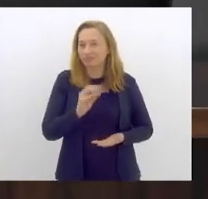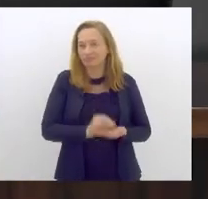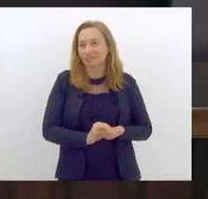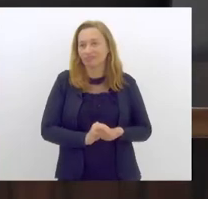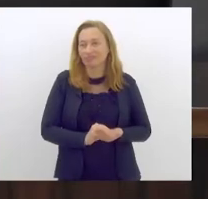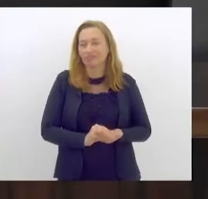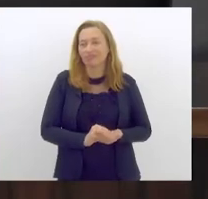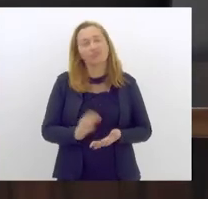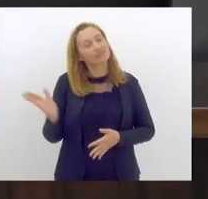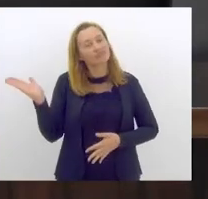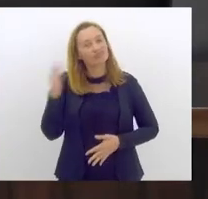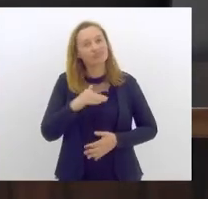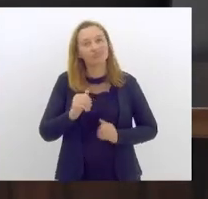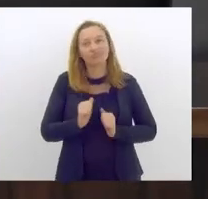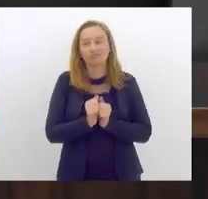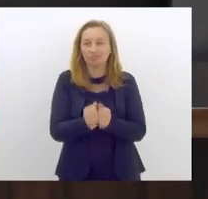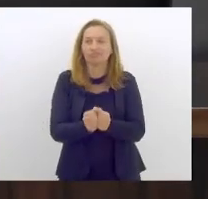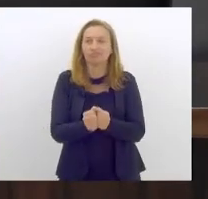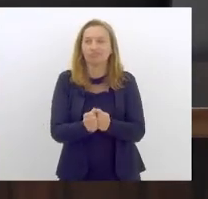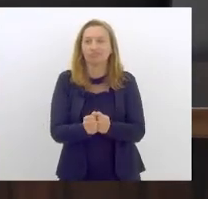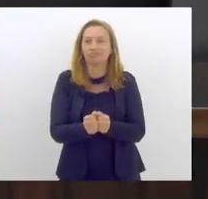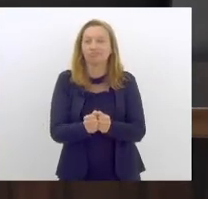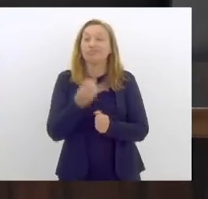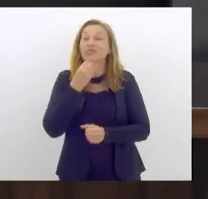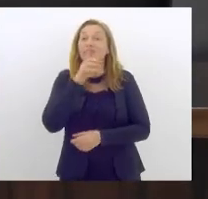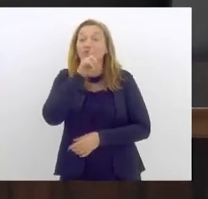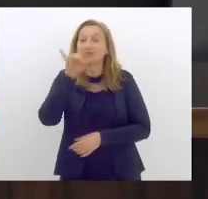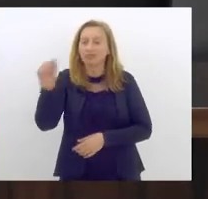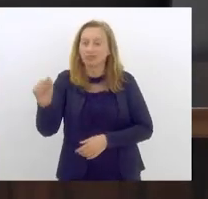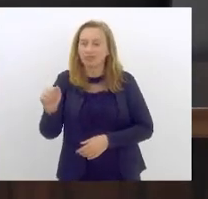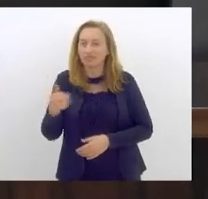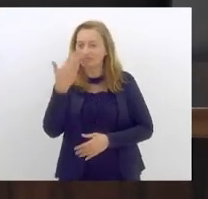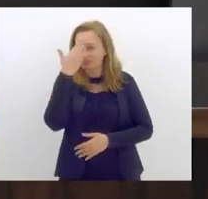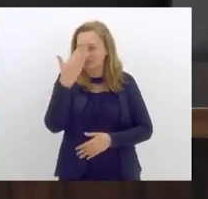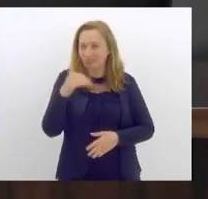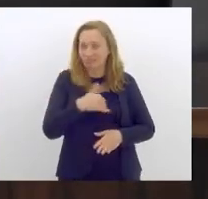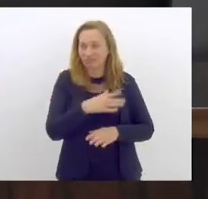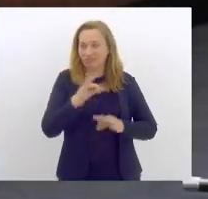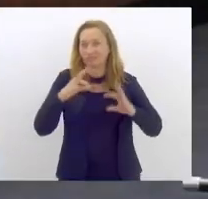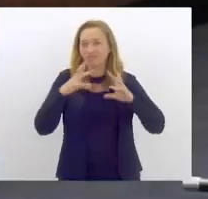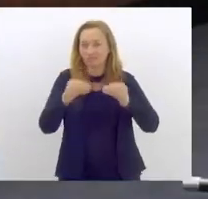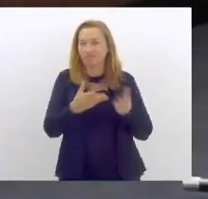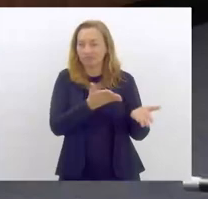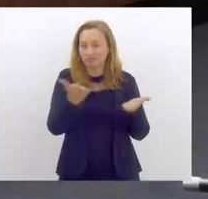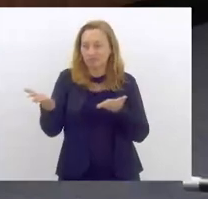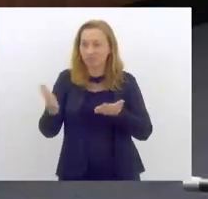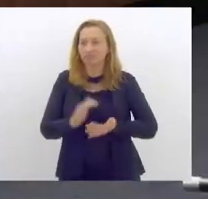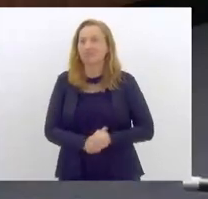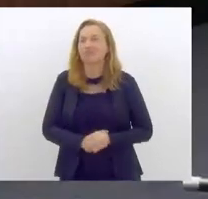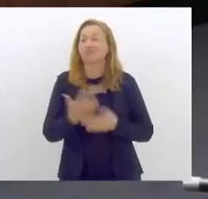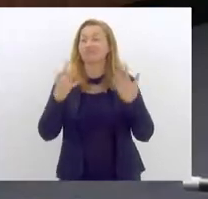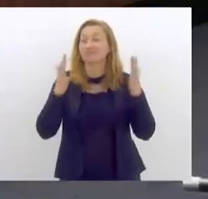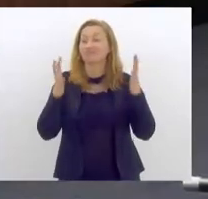então vamos em frente tem um bom dia e obrigado por todos estarem